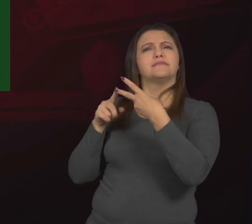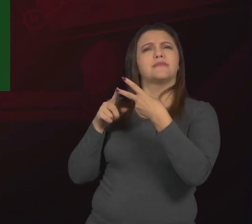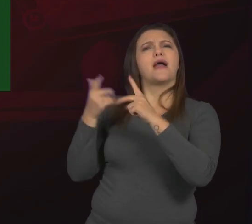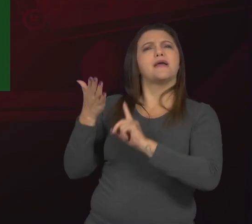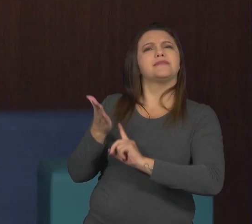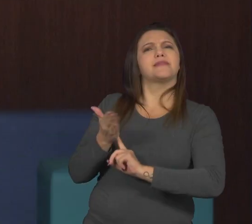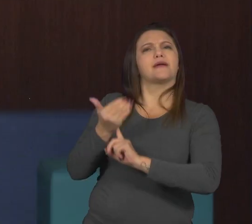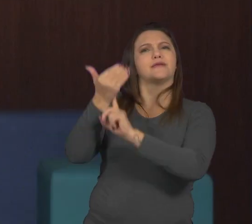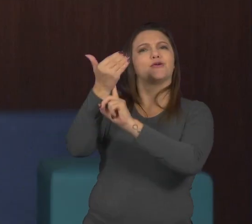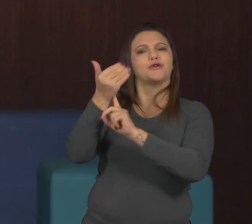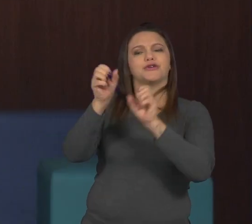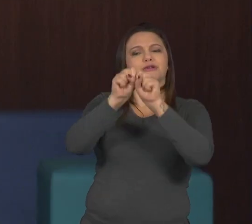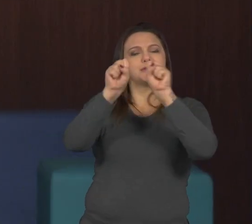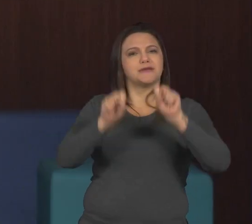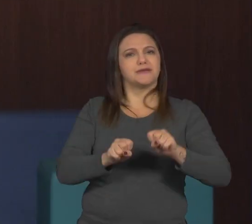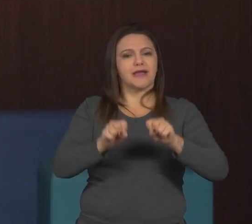sistemas